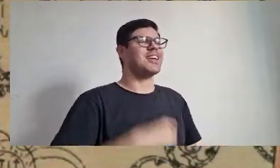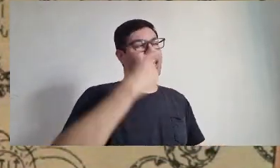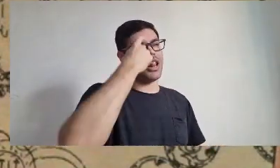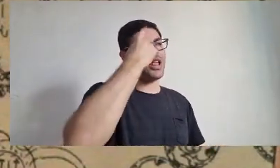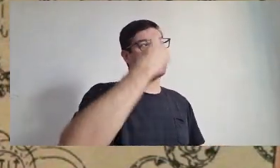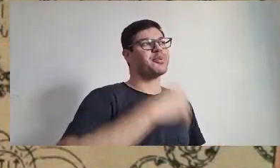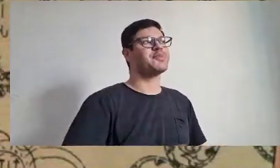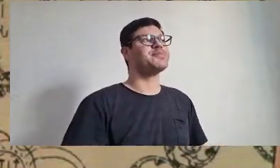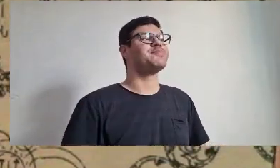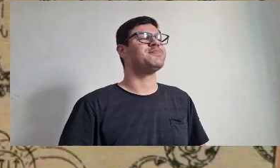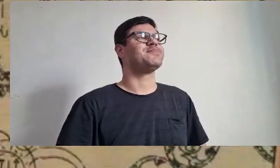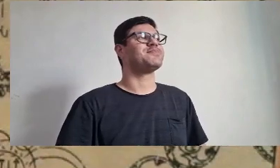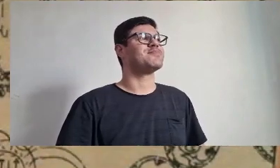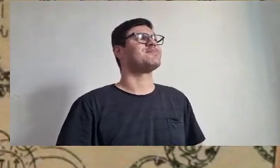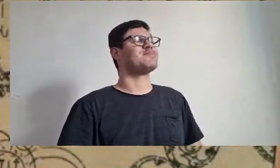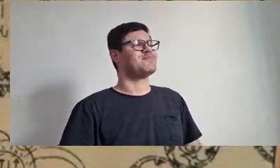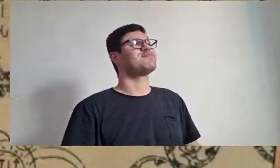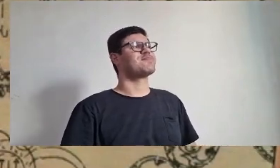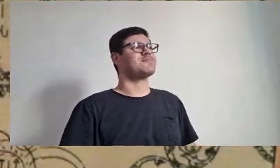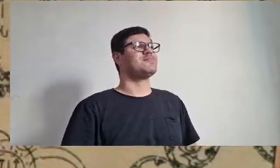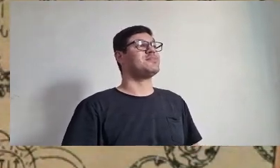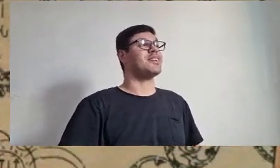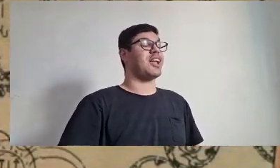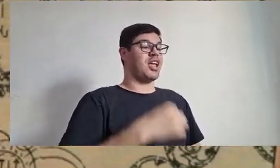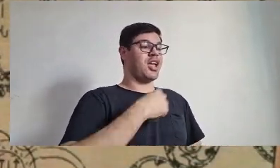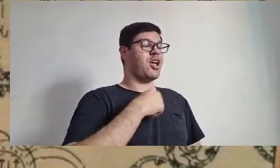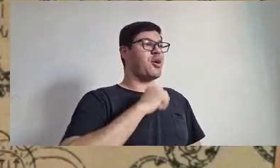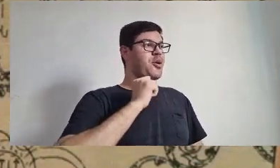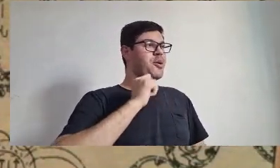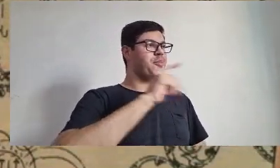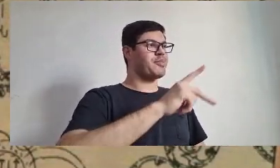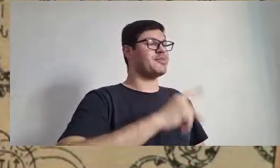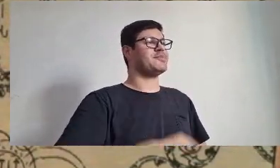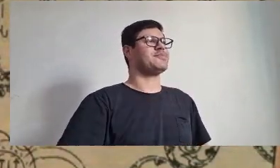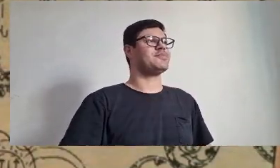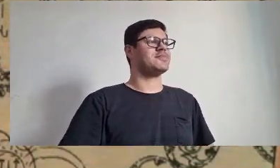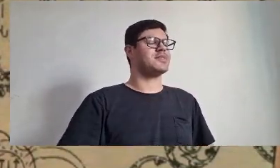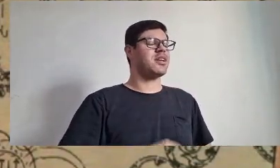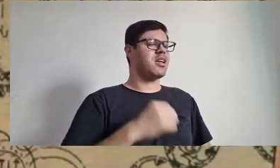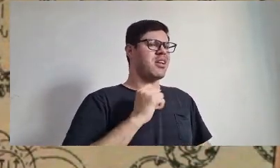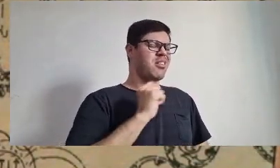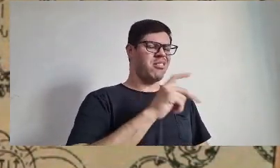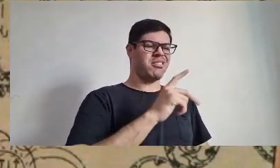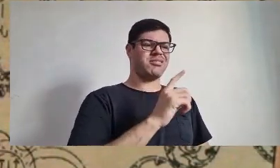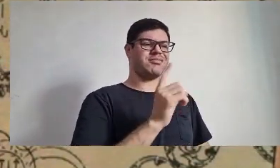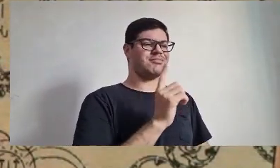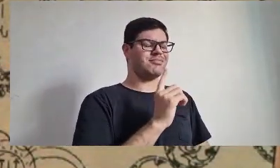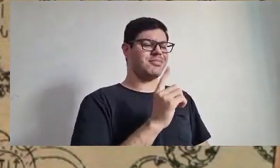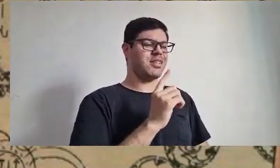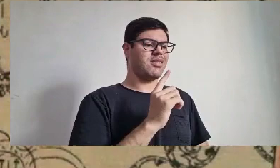Lembro. Você vai aposentar? E eu falei, não, eu não estou